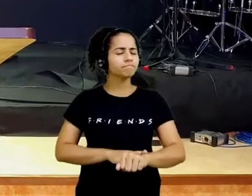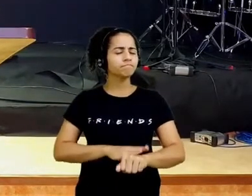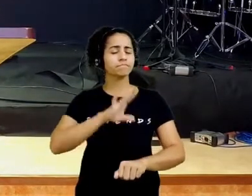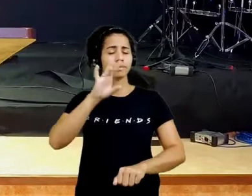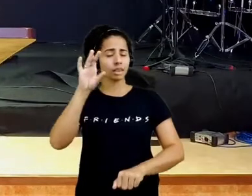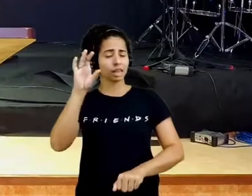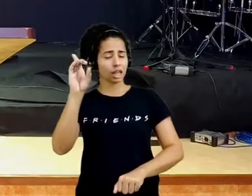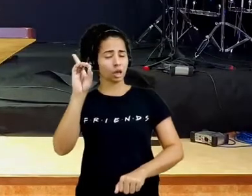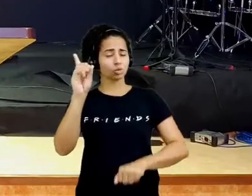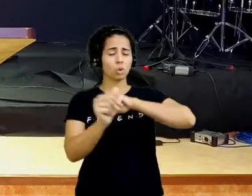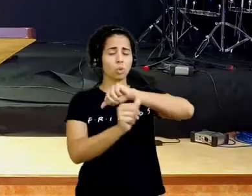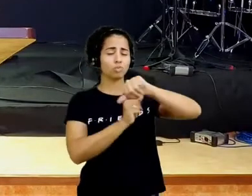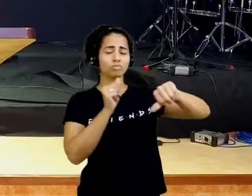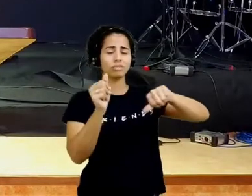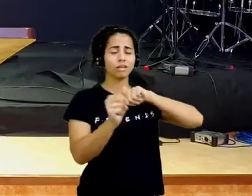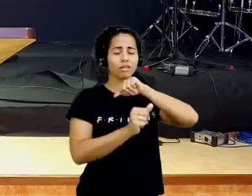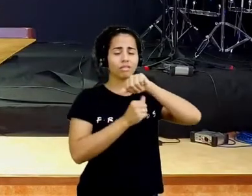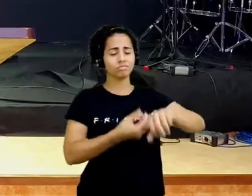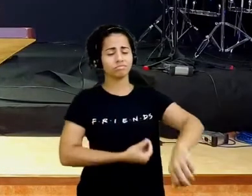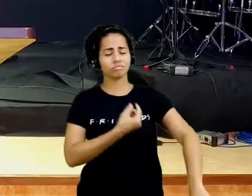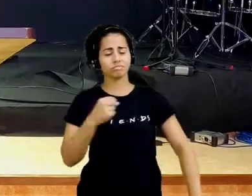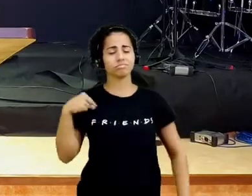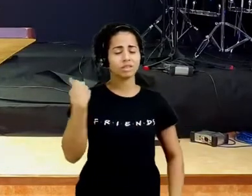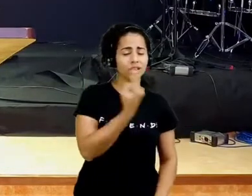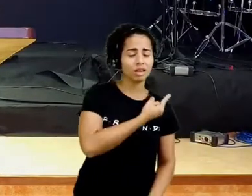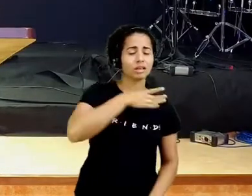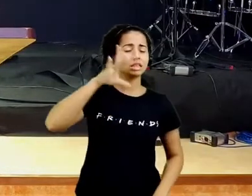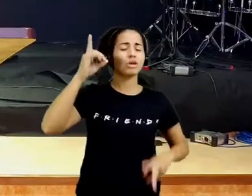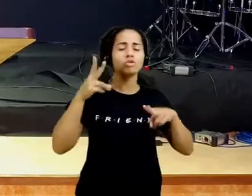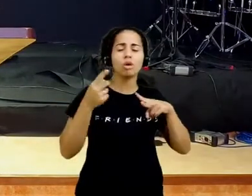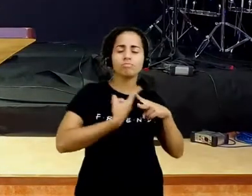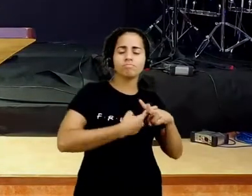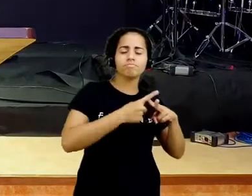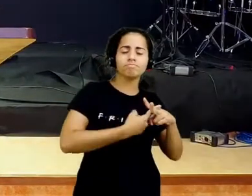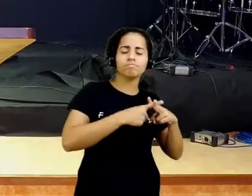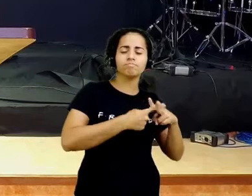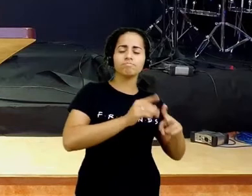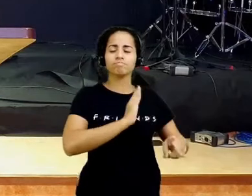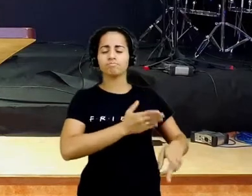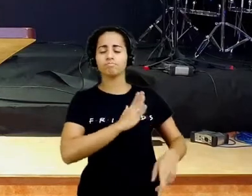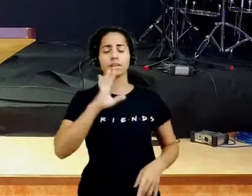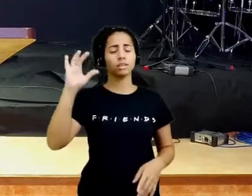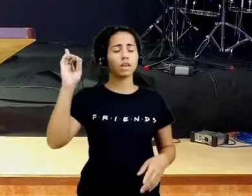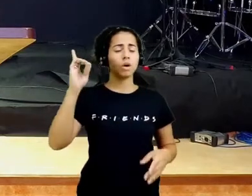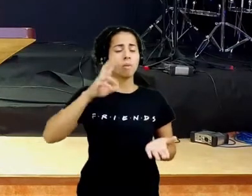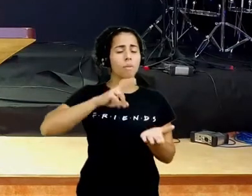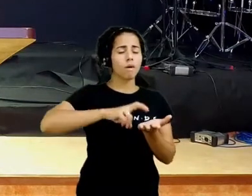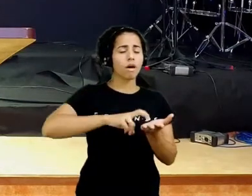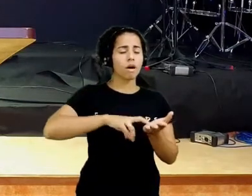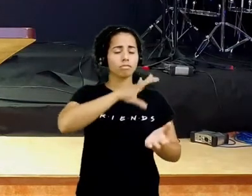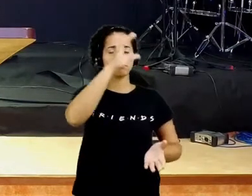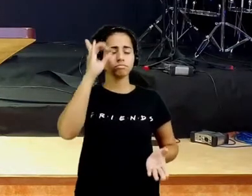esteja restaurando nossas vidas, nossas feridas, que o Senhor esteja nessa manhã, nesse novo dia,